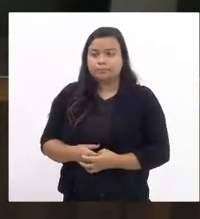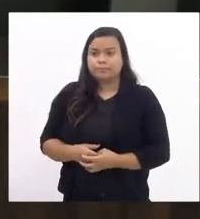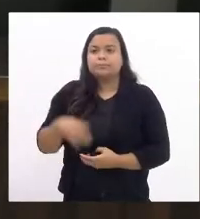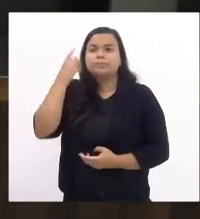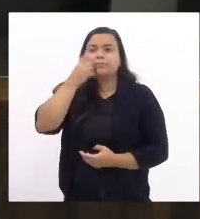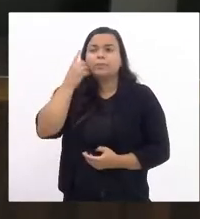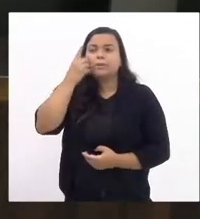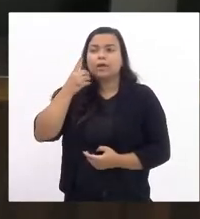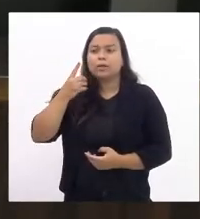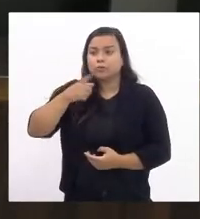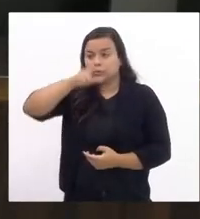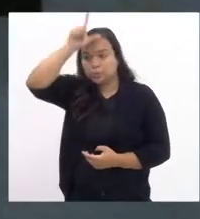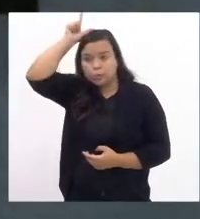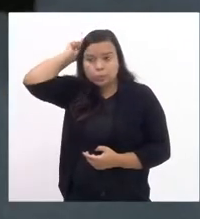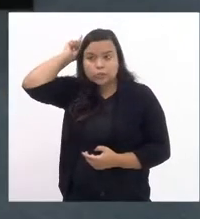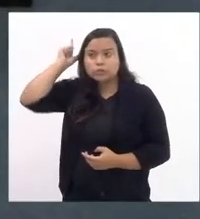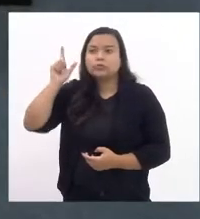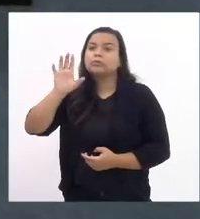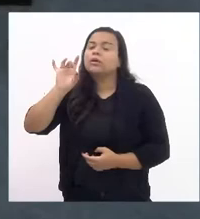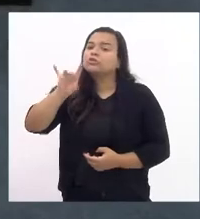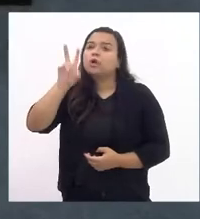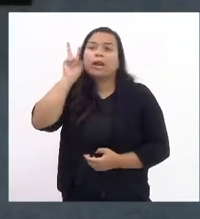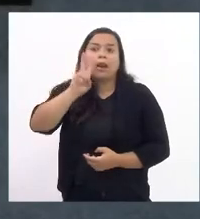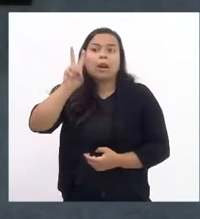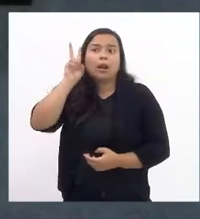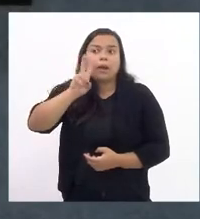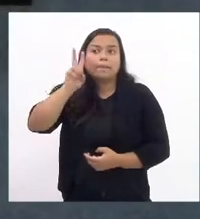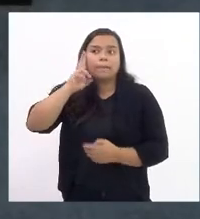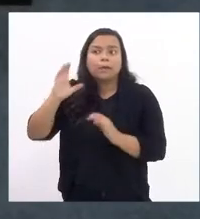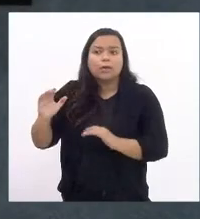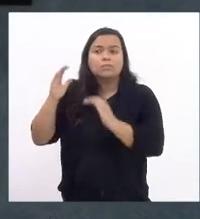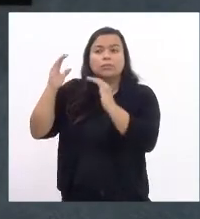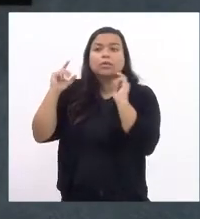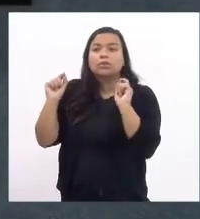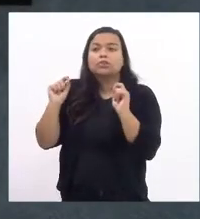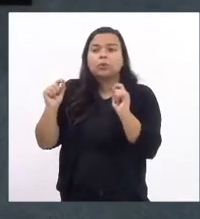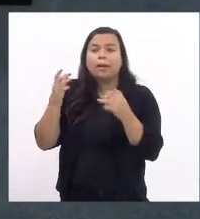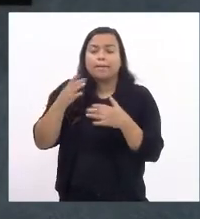Deputado Luiz Paulo. Só para lembrar, Vossa Excelência, que no